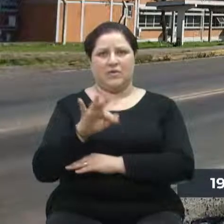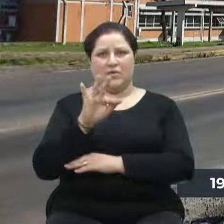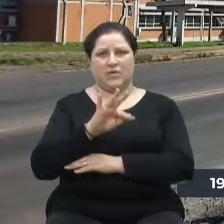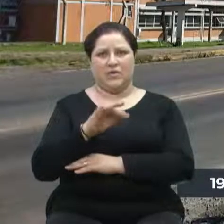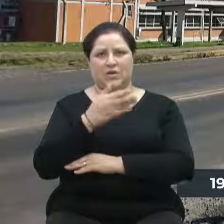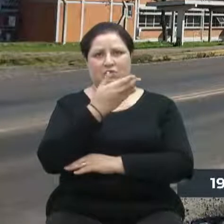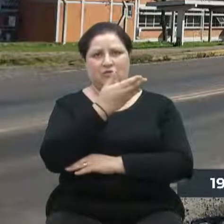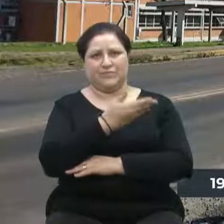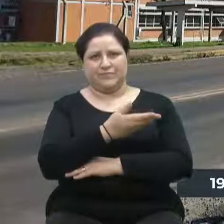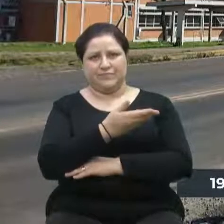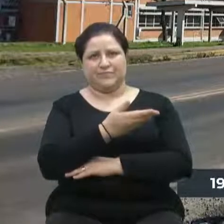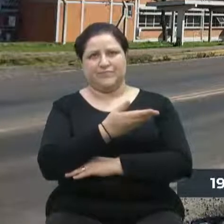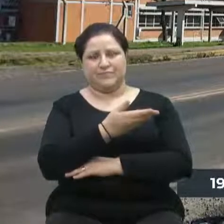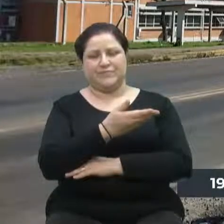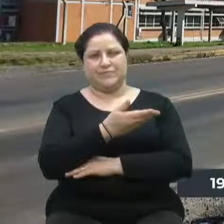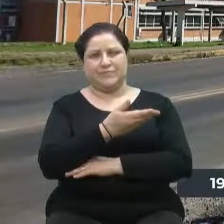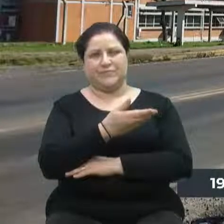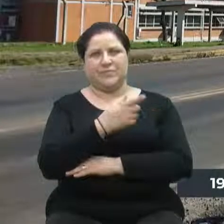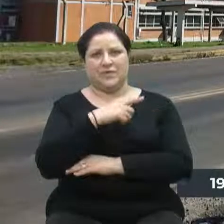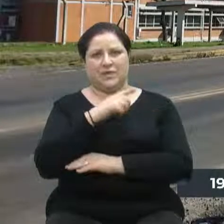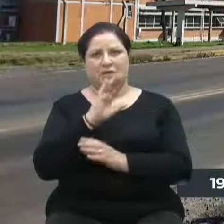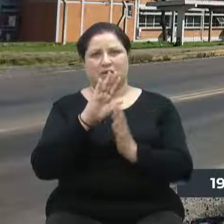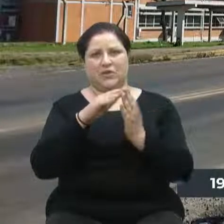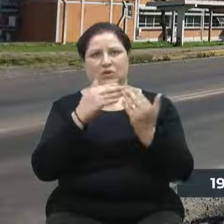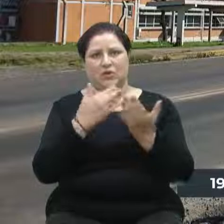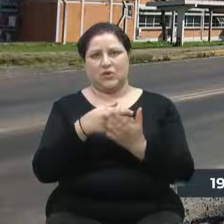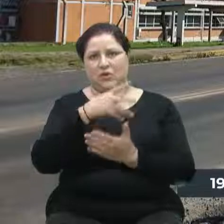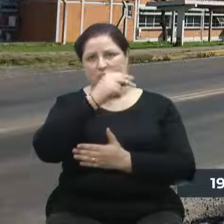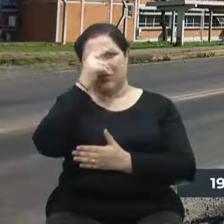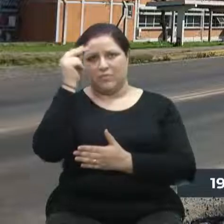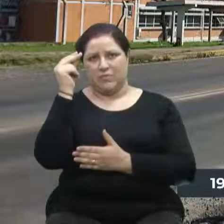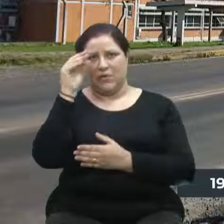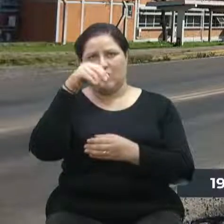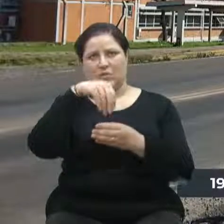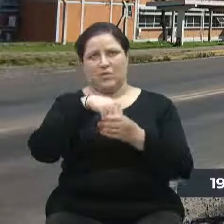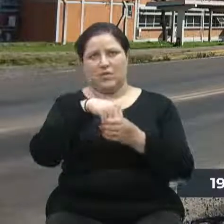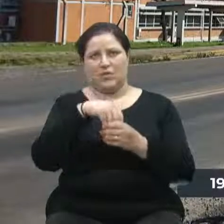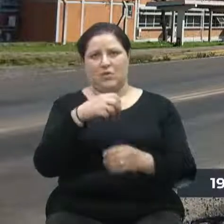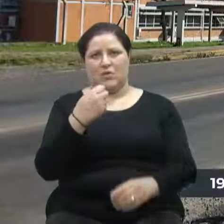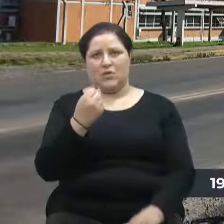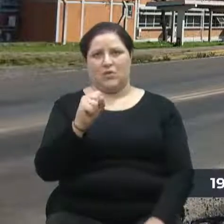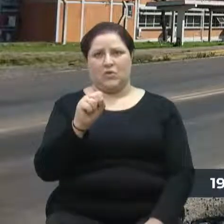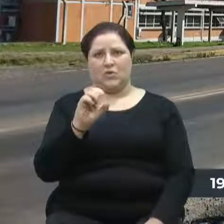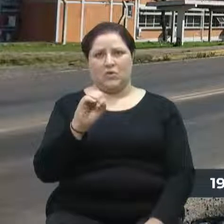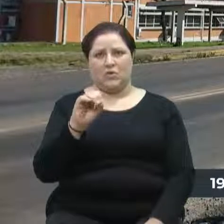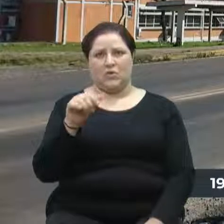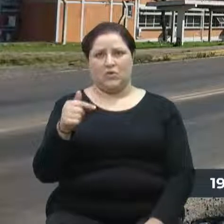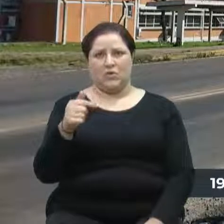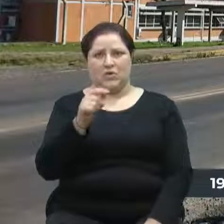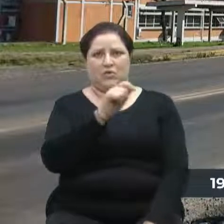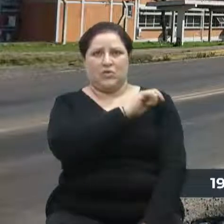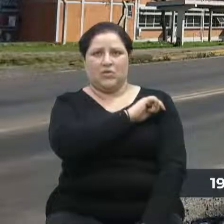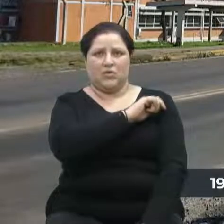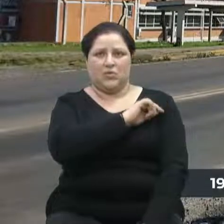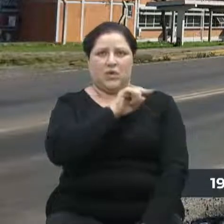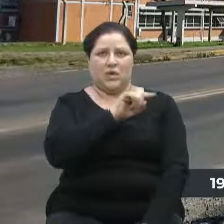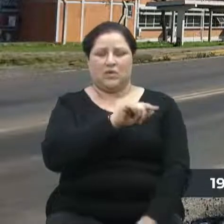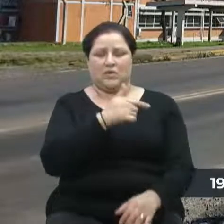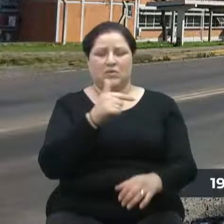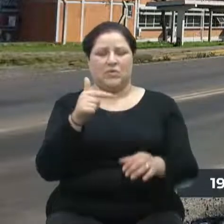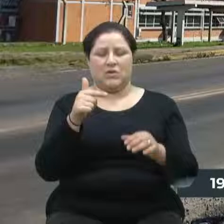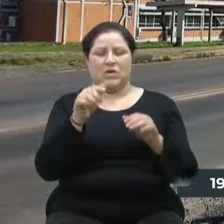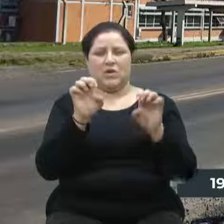municipal com 807 alunos. Nós não temos ali uma estrutura